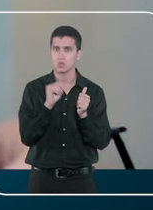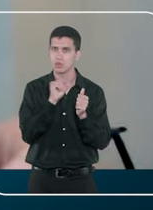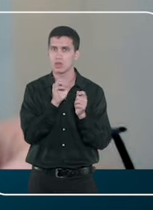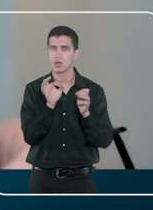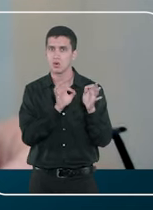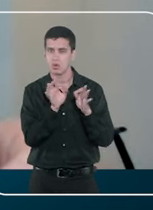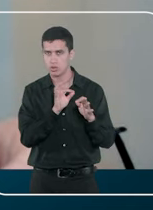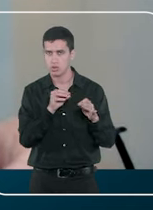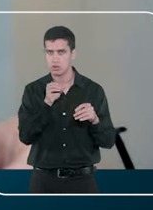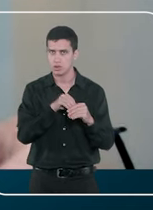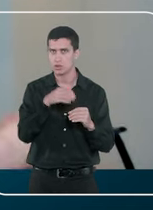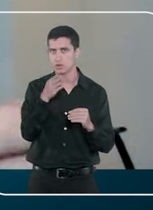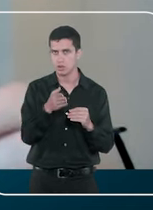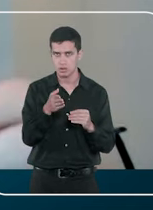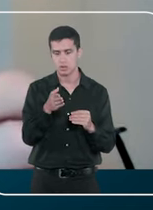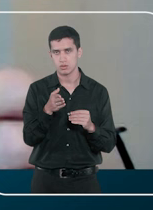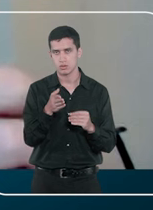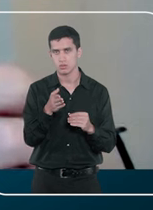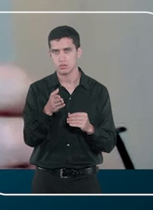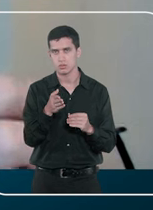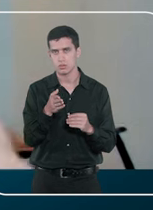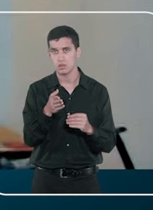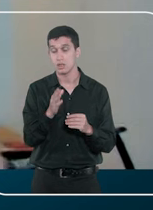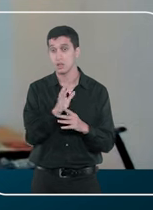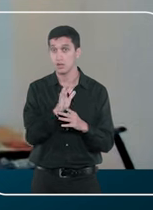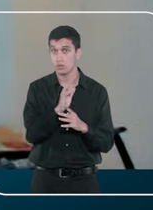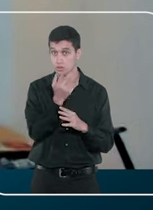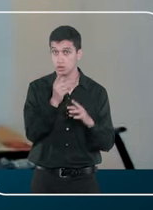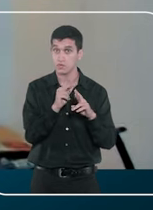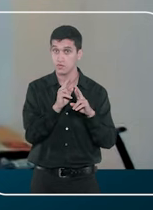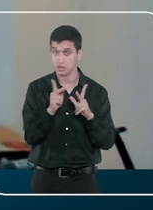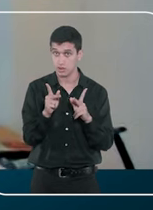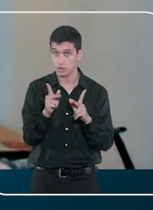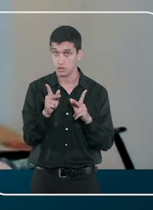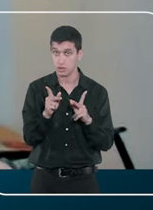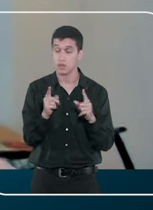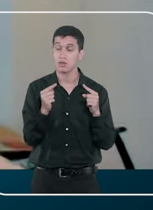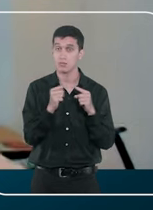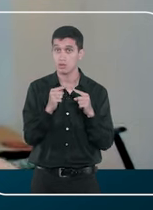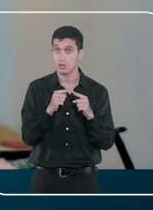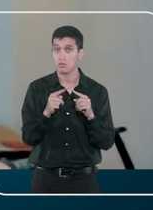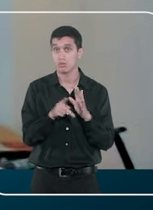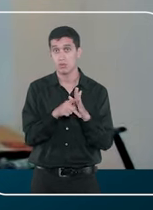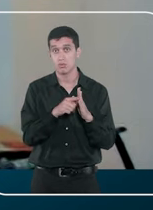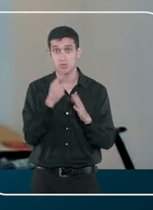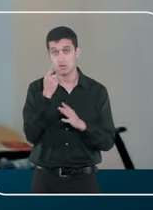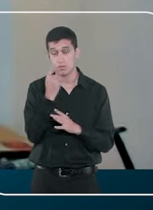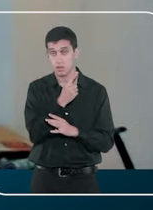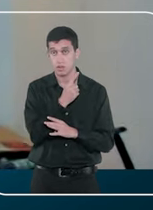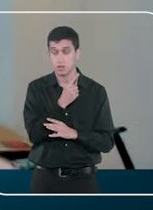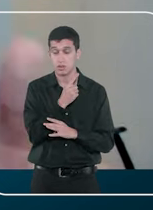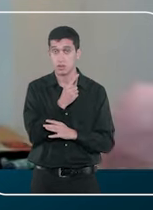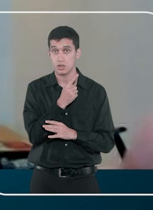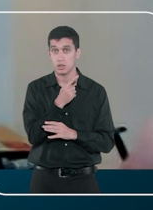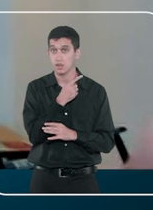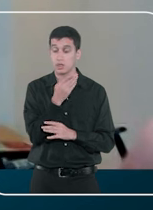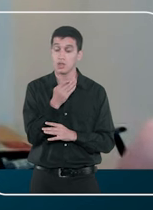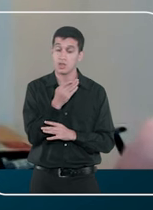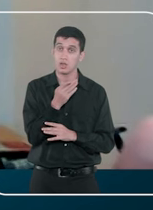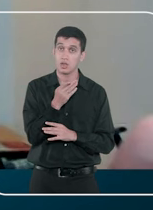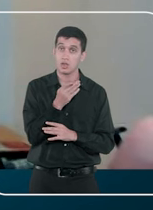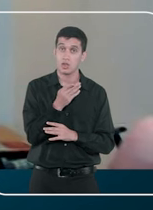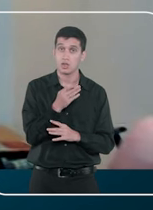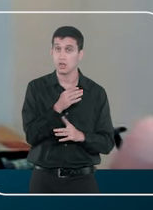no curso da colaboração premiada. A situação diversa se refere à figura dos chamados